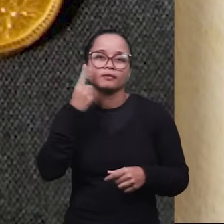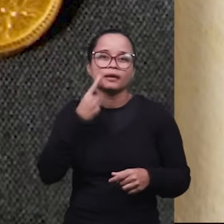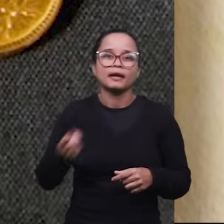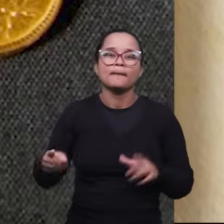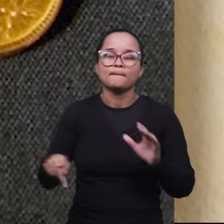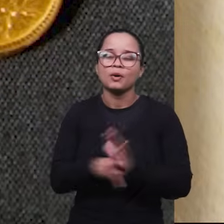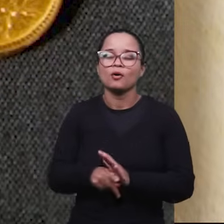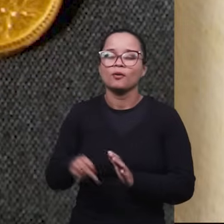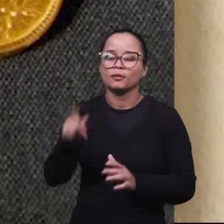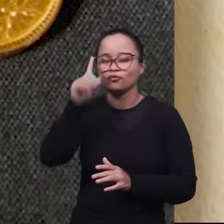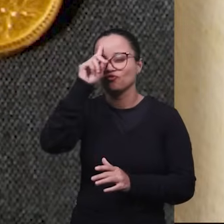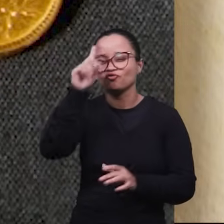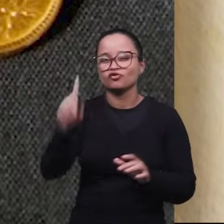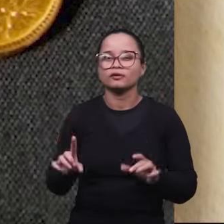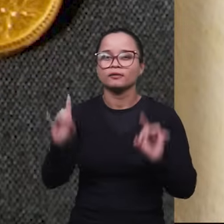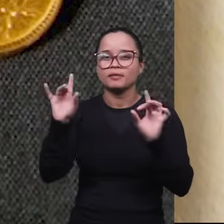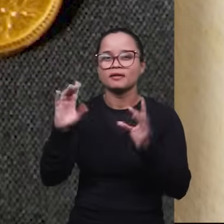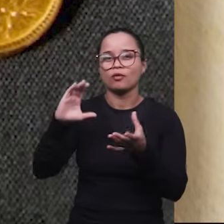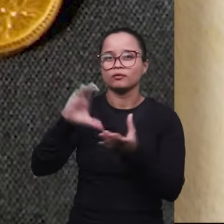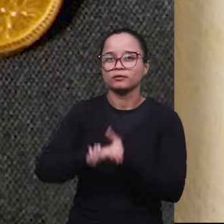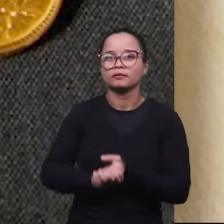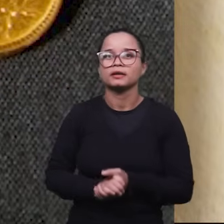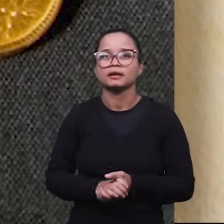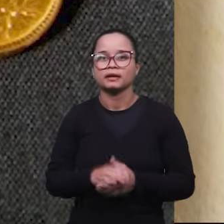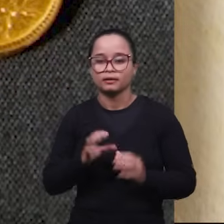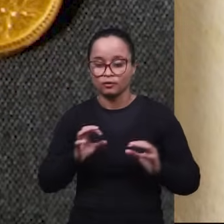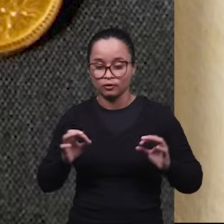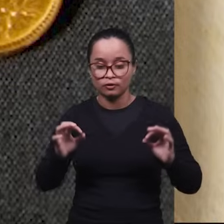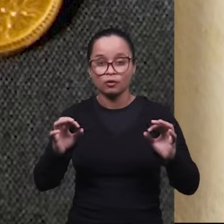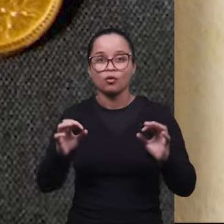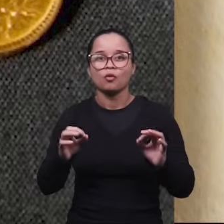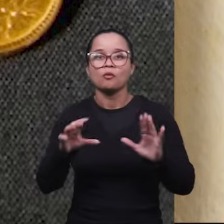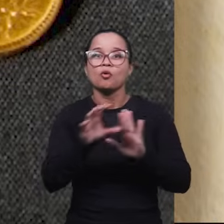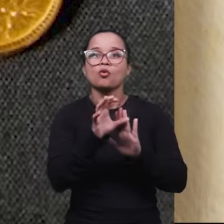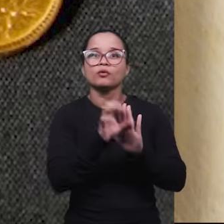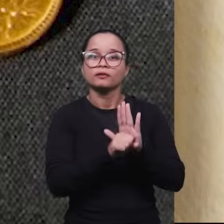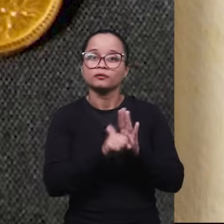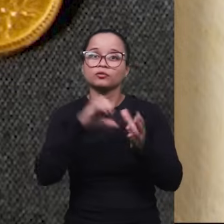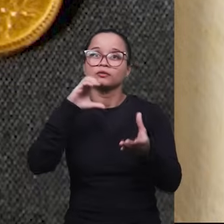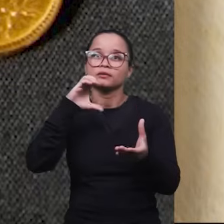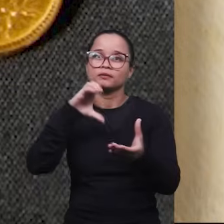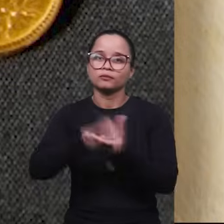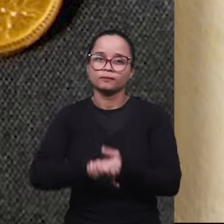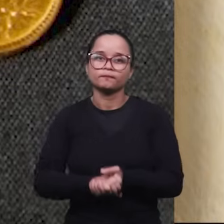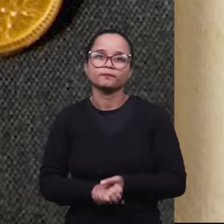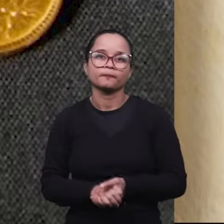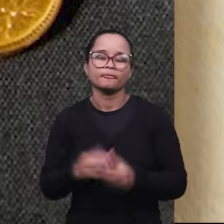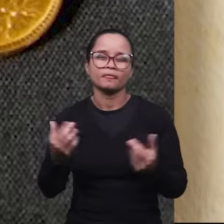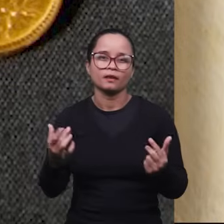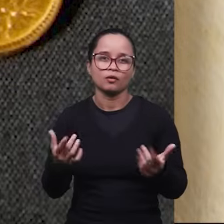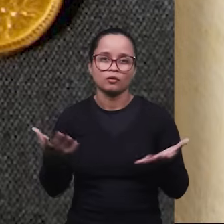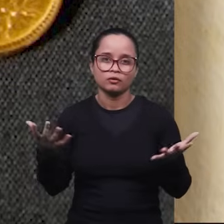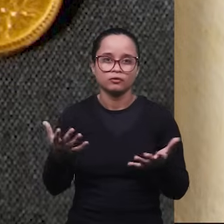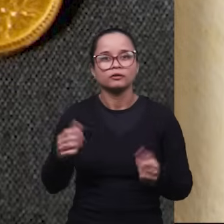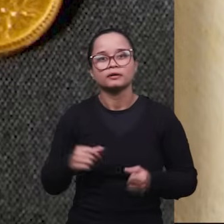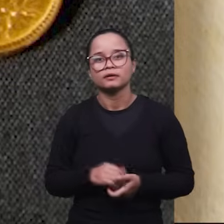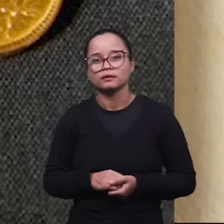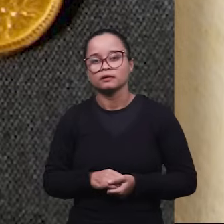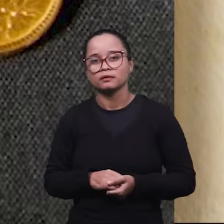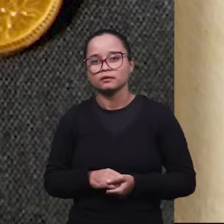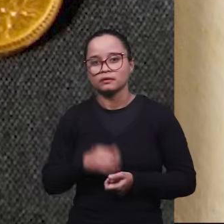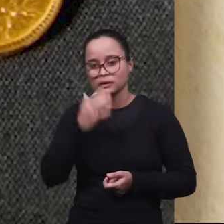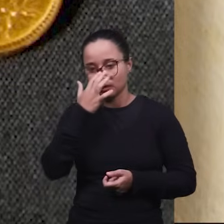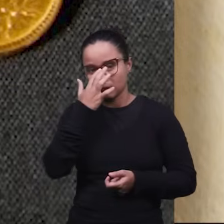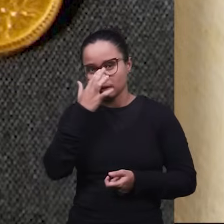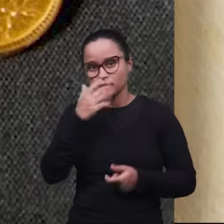dessas 10 dracmas. Então elas guardavam como um símbolo do seu casamento, assim como hoje as noivas